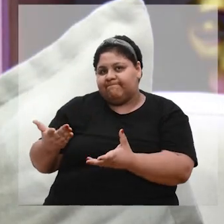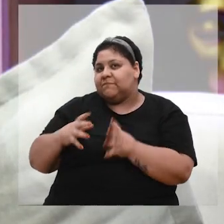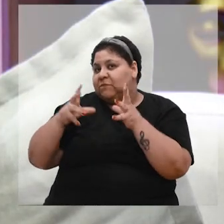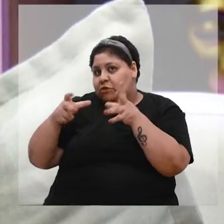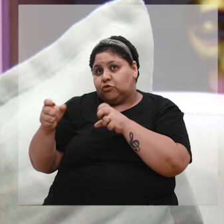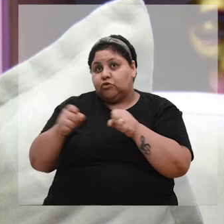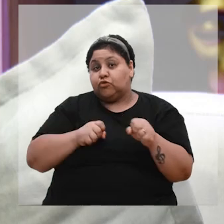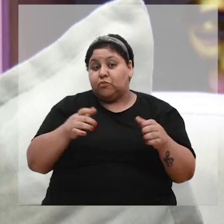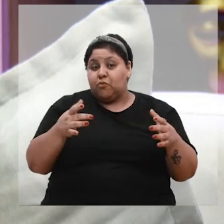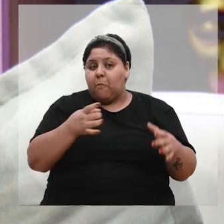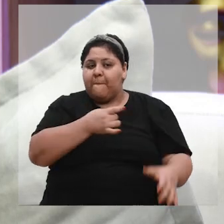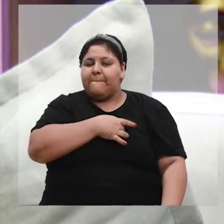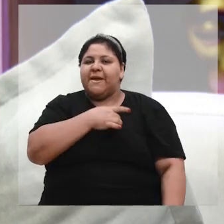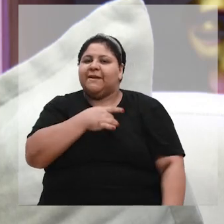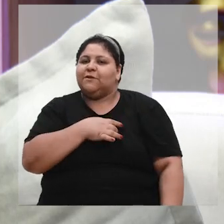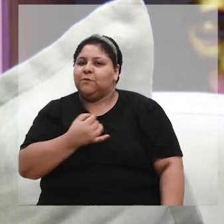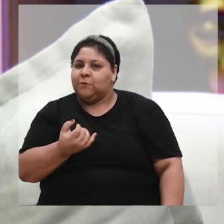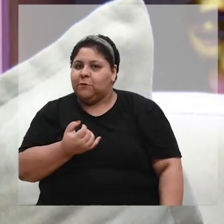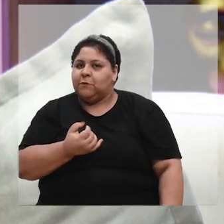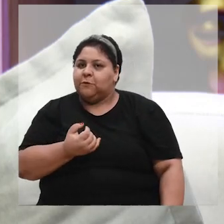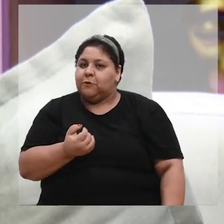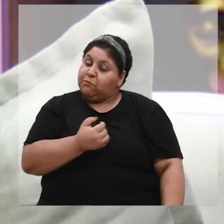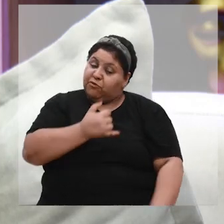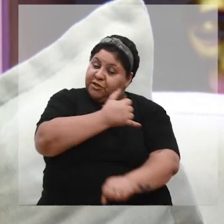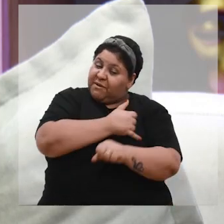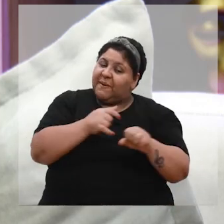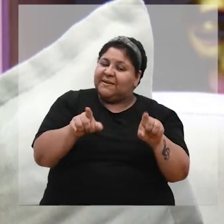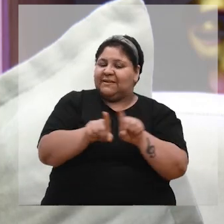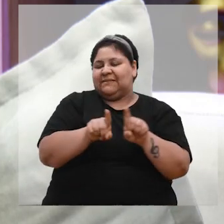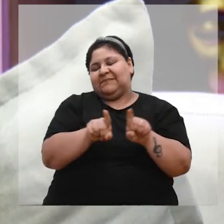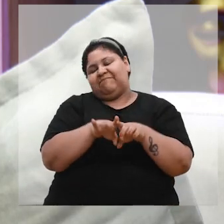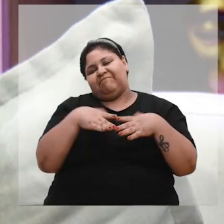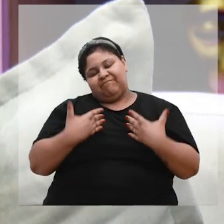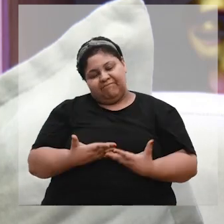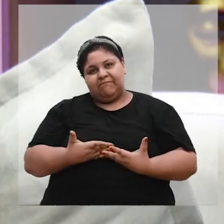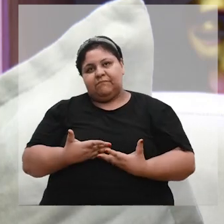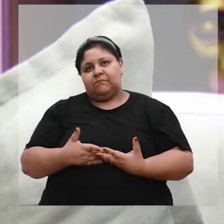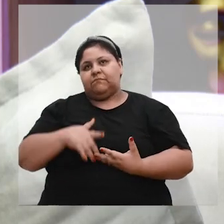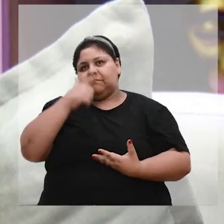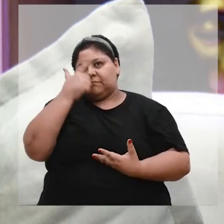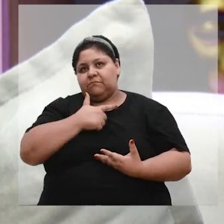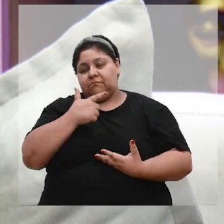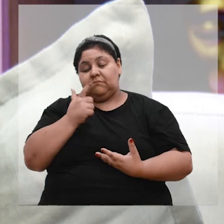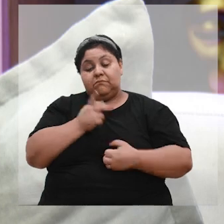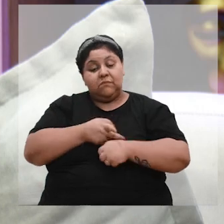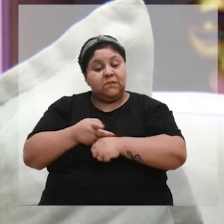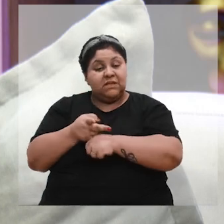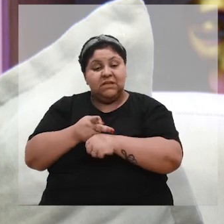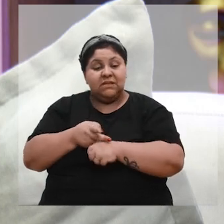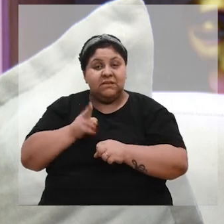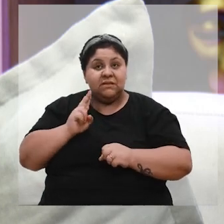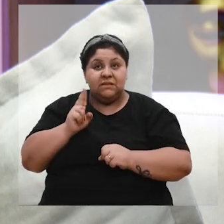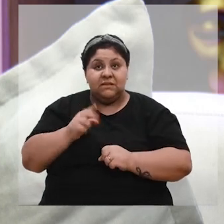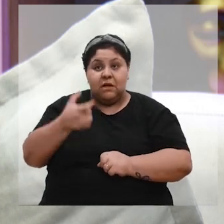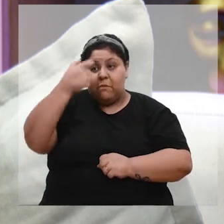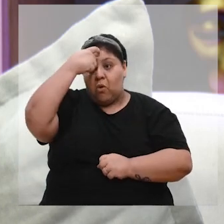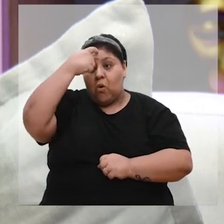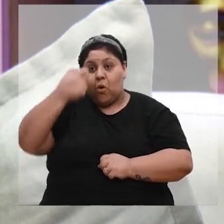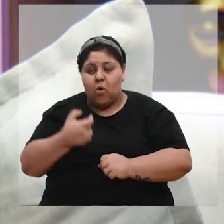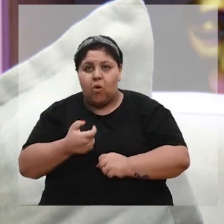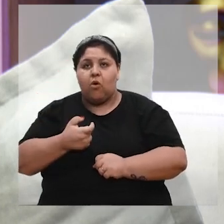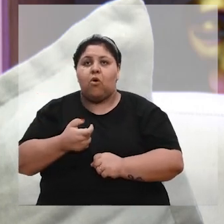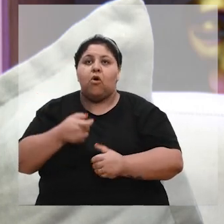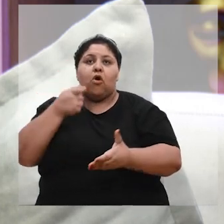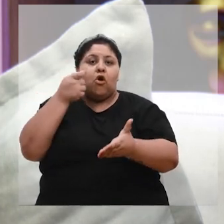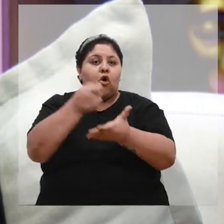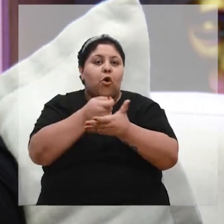isso, né, todo mundo ficou meio com medo, assim, de passar por isso também, né. Então é isso, eu acho que eu procuro sempre conscientizar as